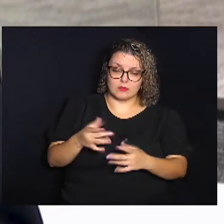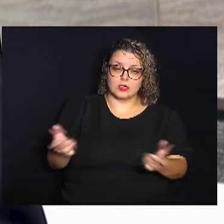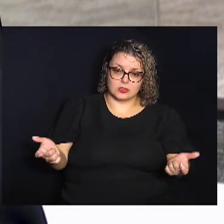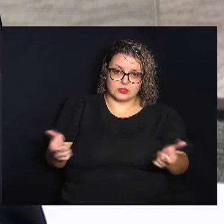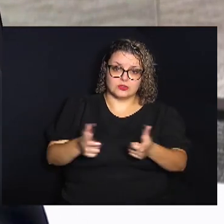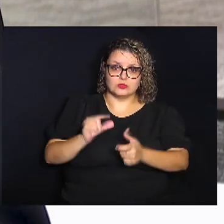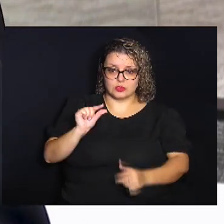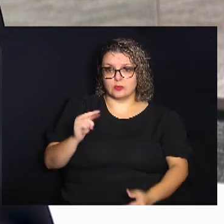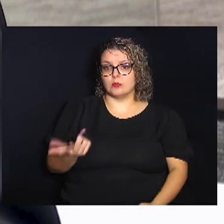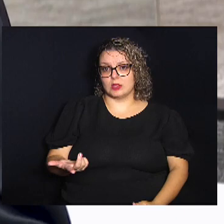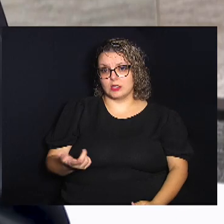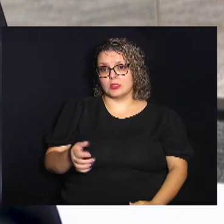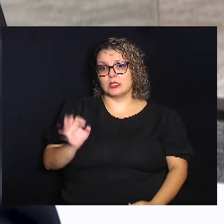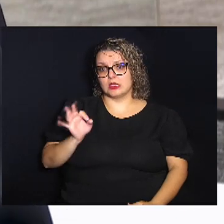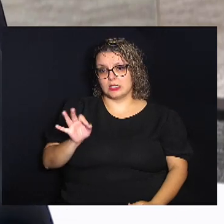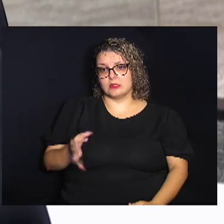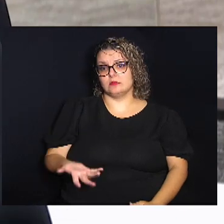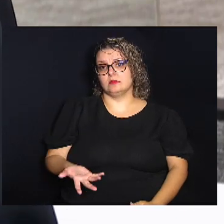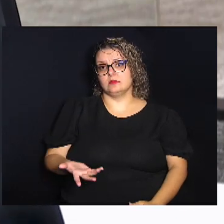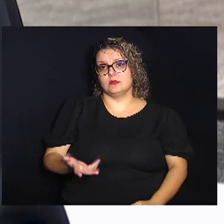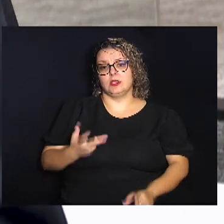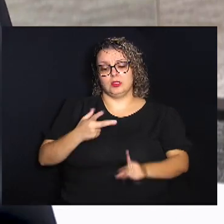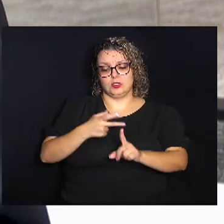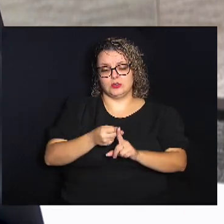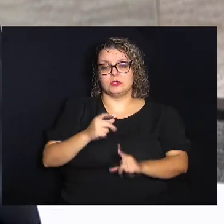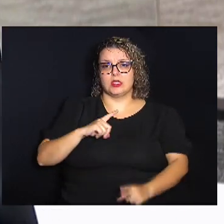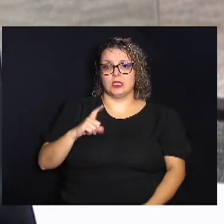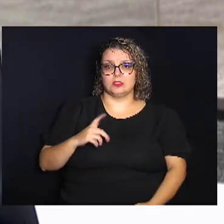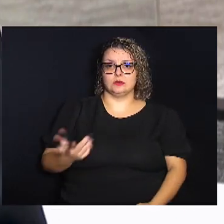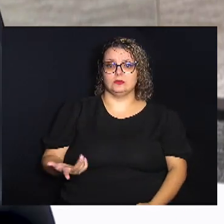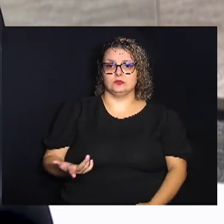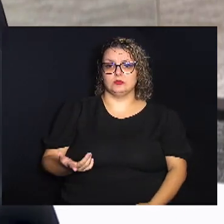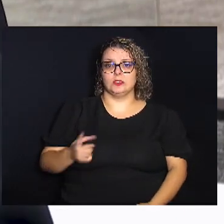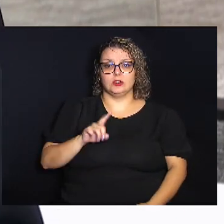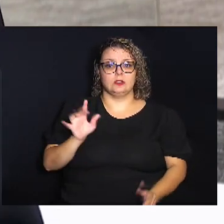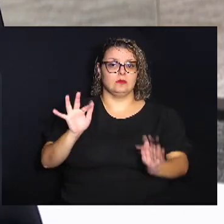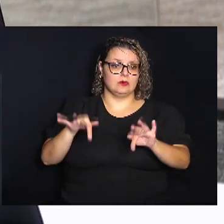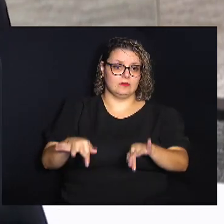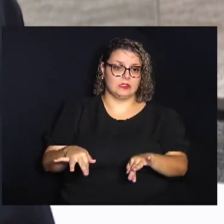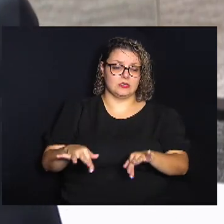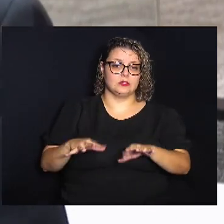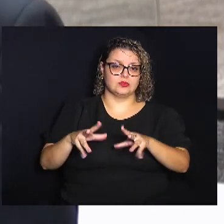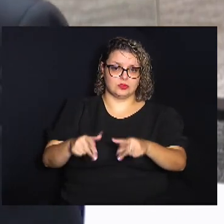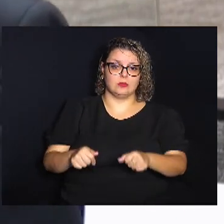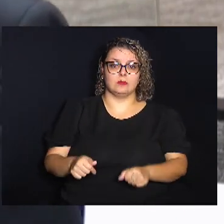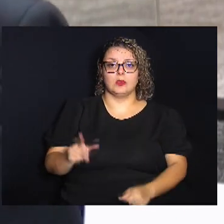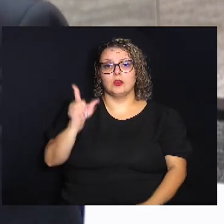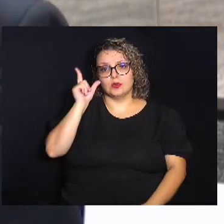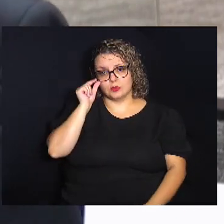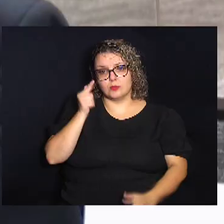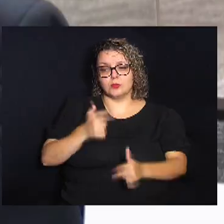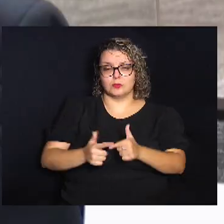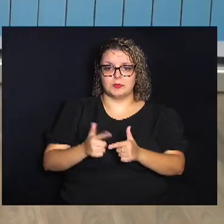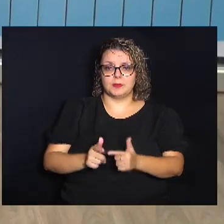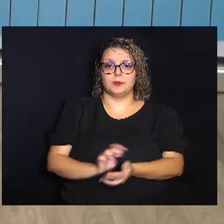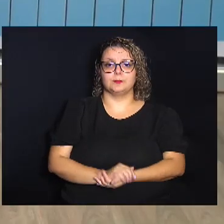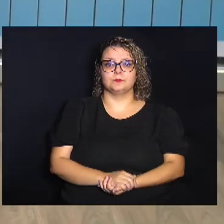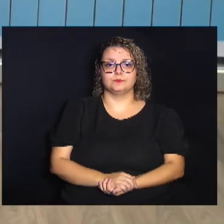pouco. E com certeza, mandando a vacina, não vai terminar de uma vez, mas vai amenizar o problema.